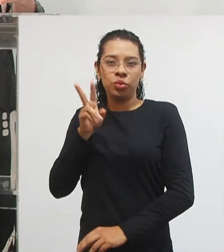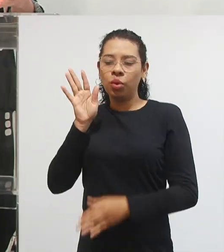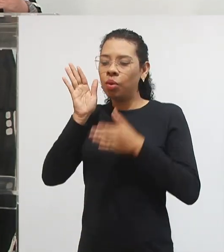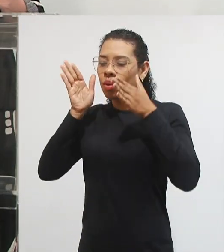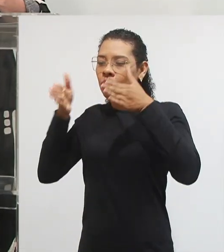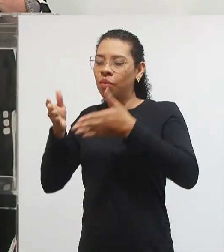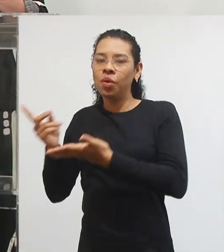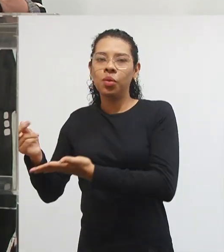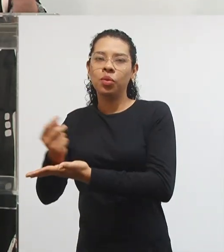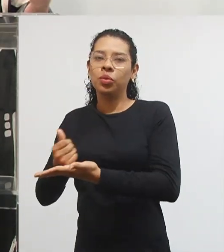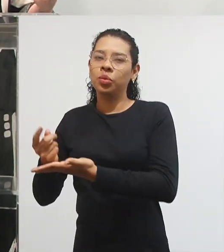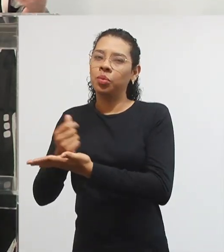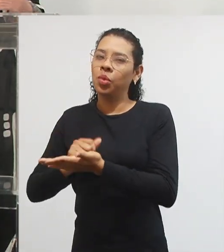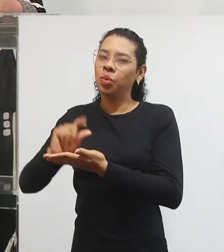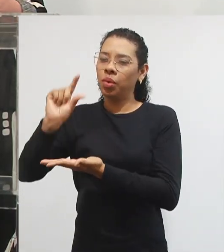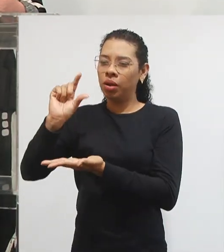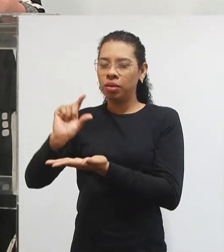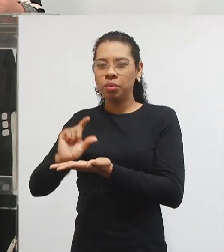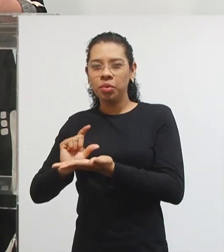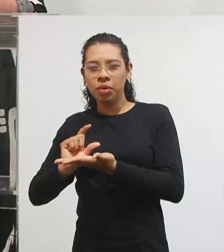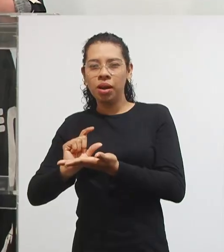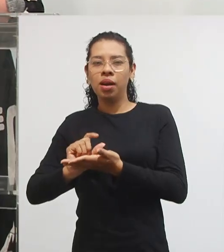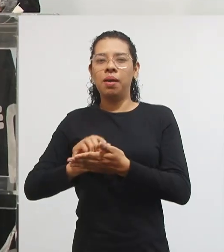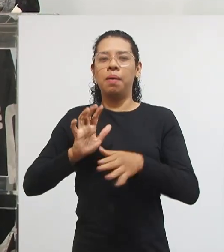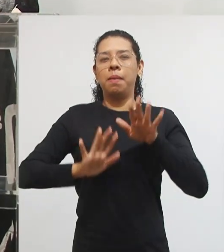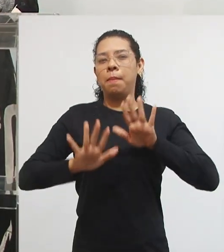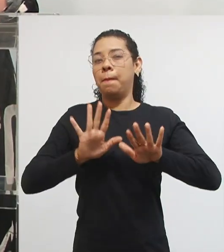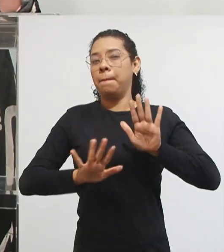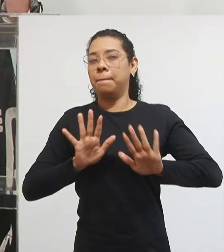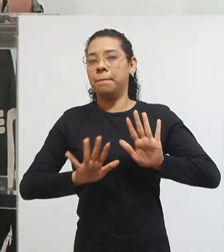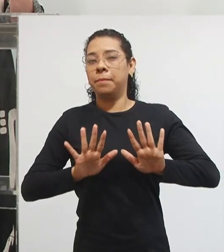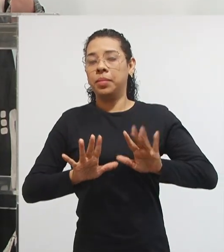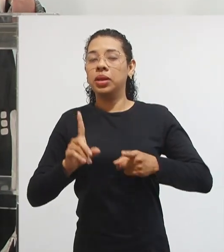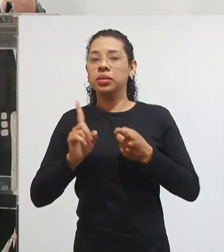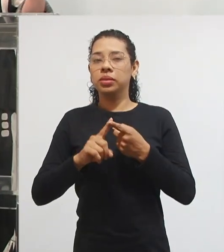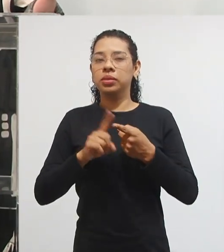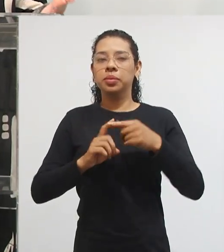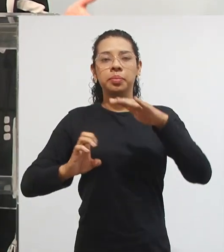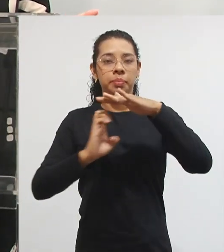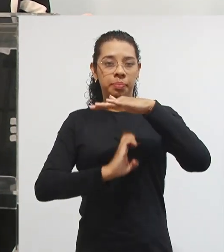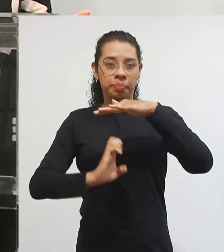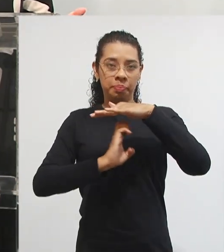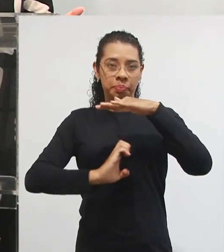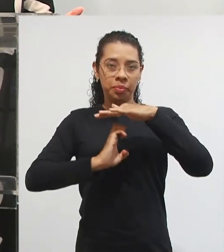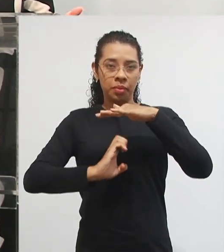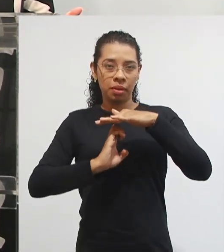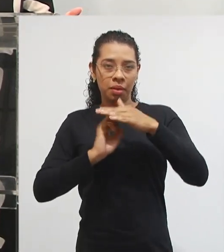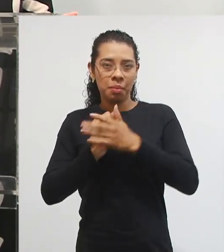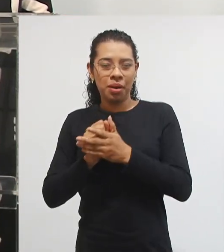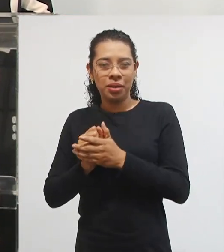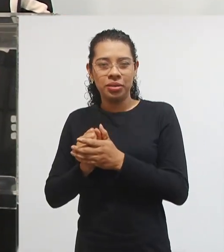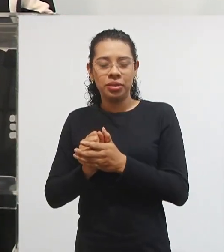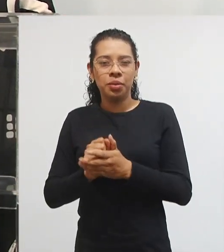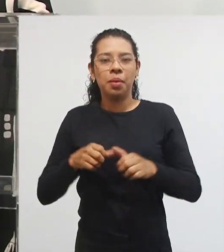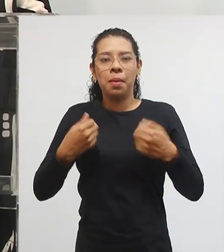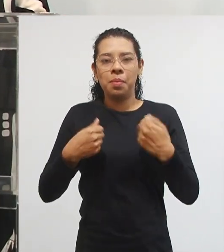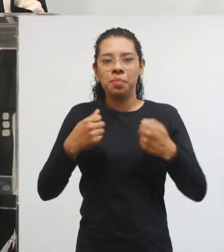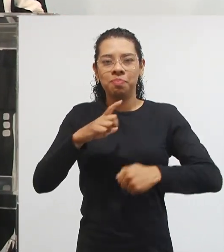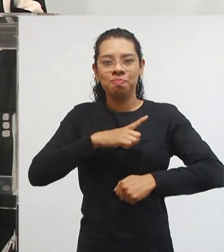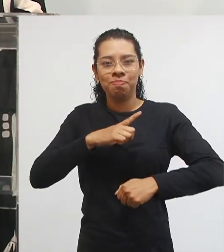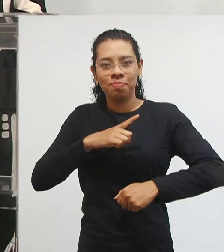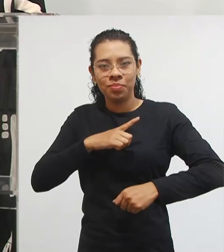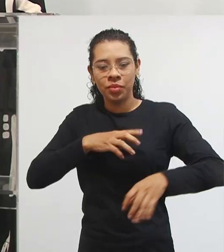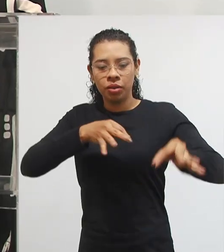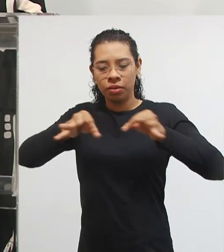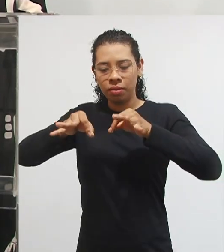esses investimentos em capacitação e tal. Às vezes as agências reguladoras também não estão funcionando direito, e são as